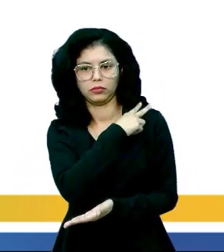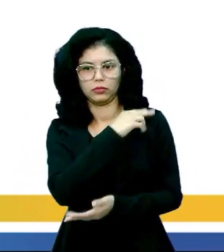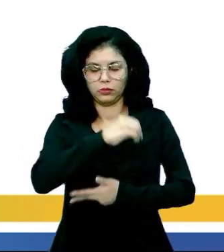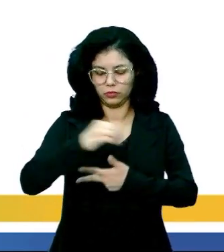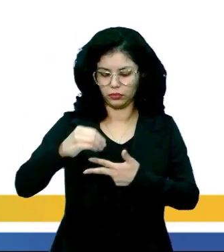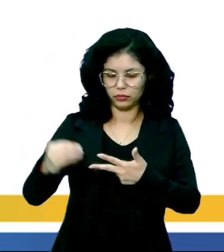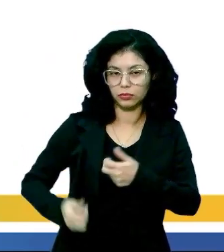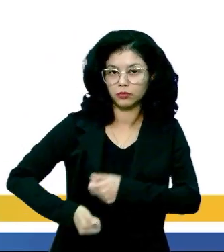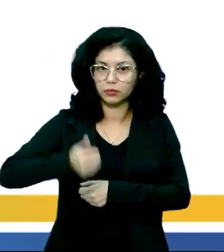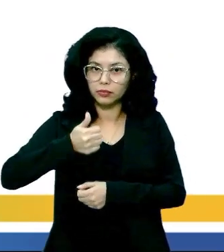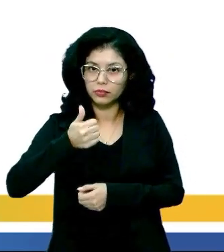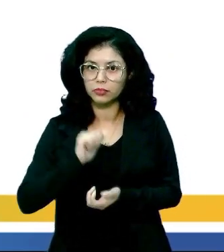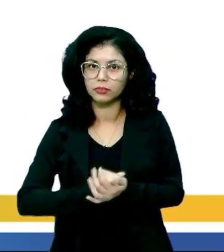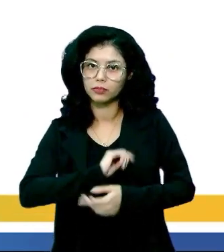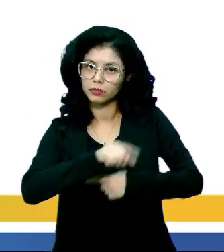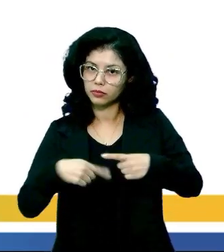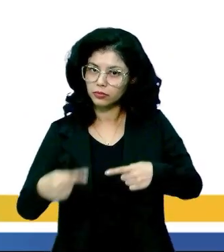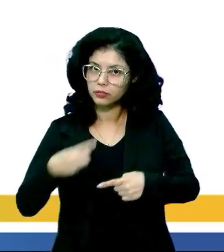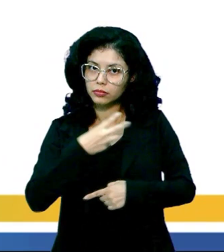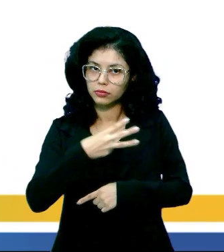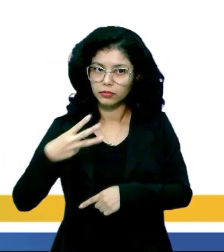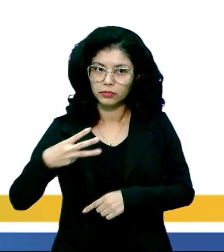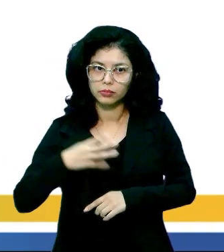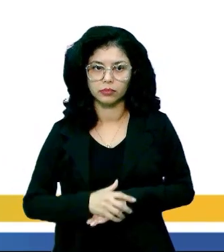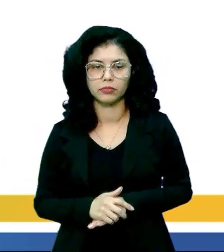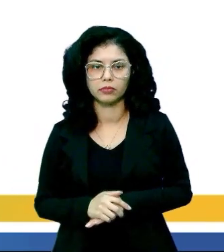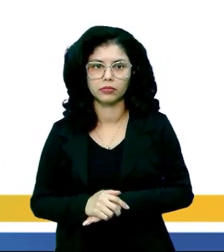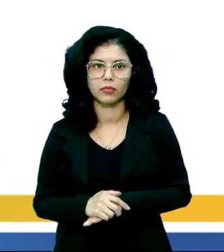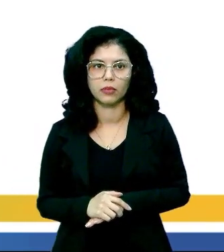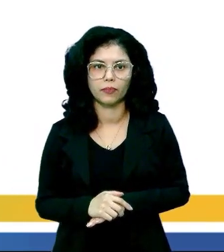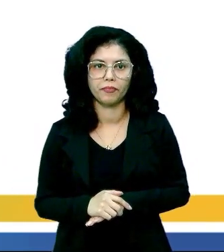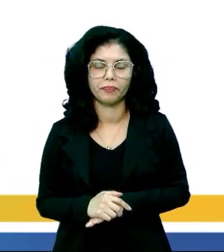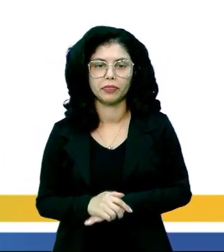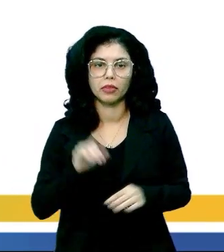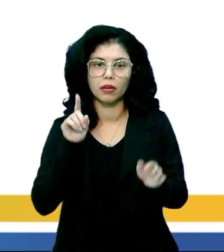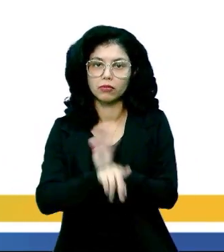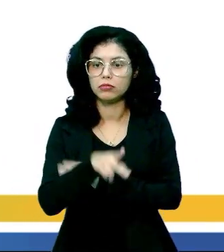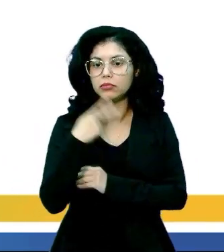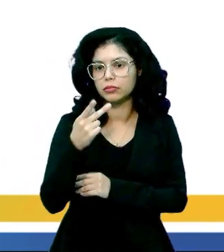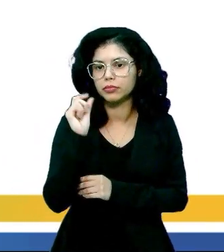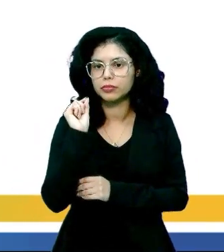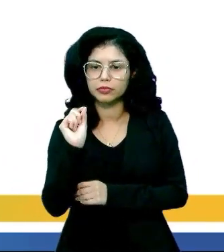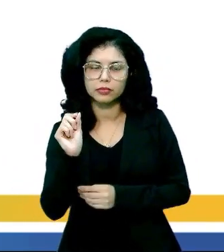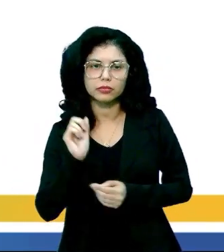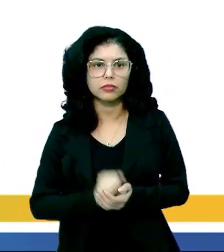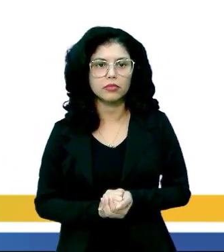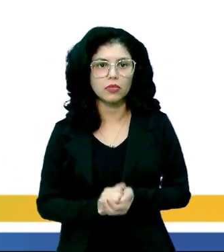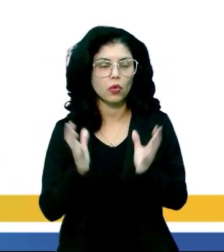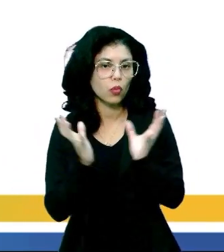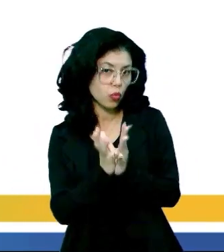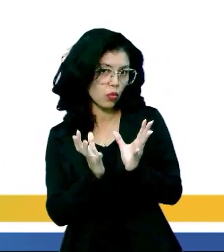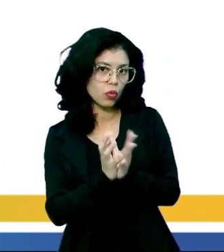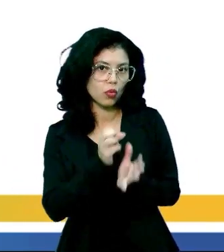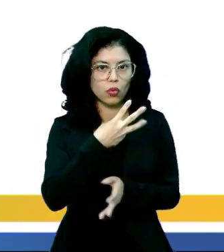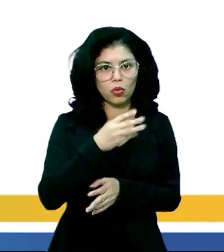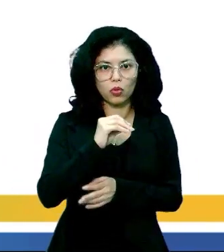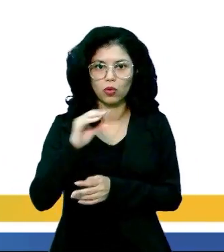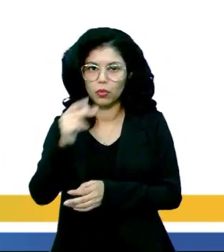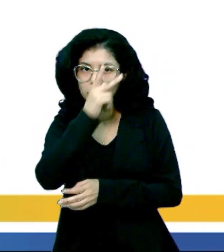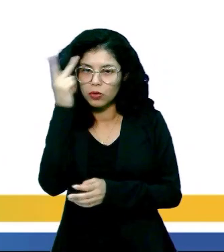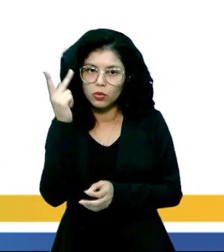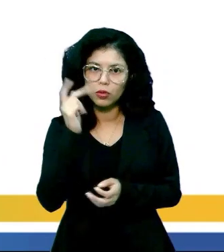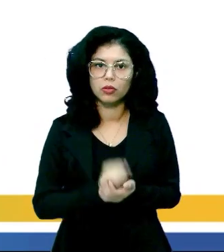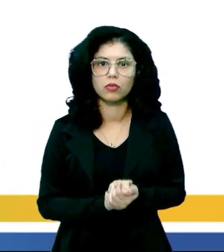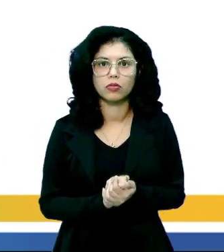a prova Enem, na página 33. A questão diz o seguinte: de um grupo de